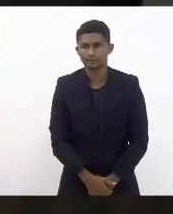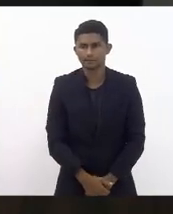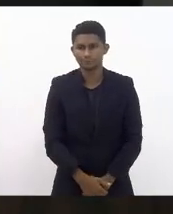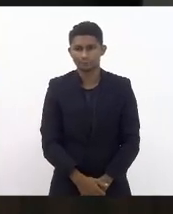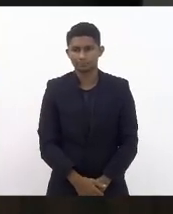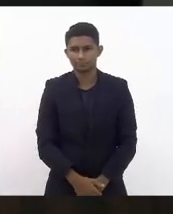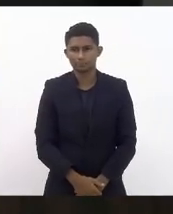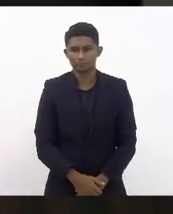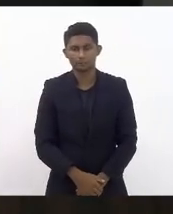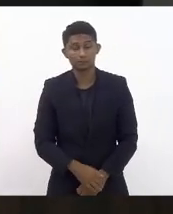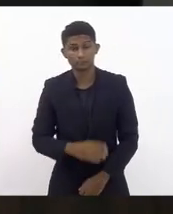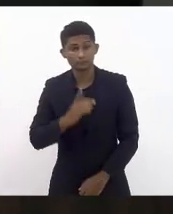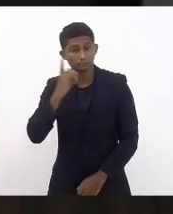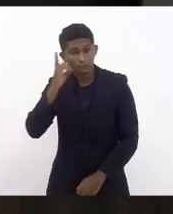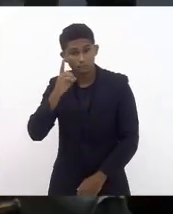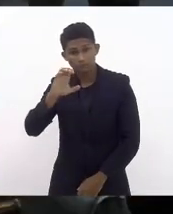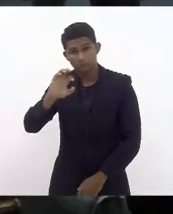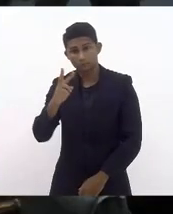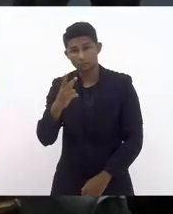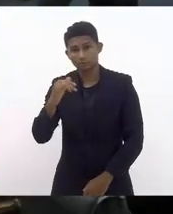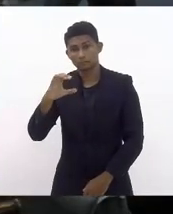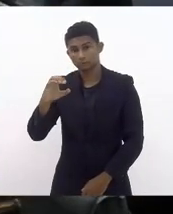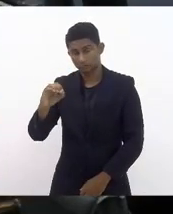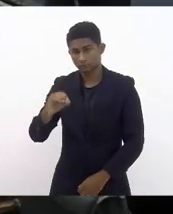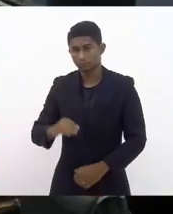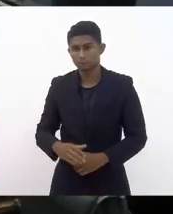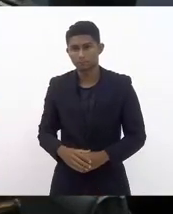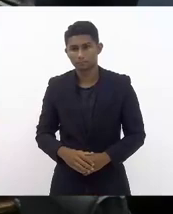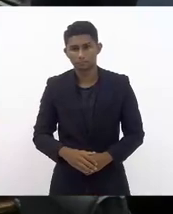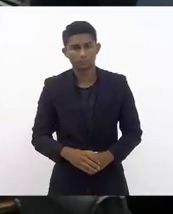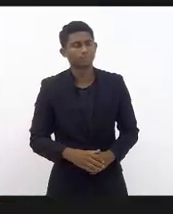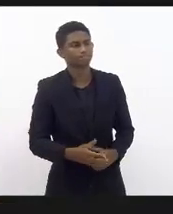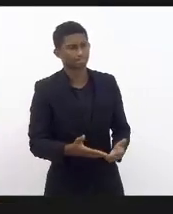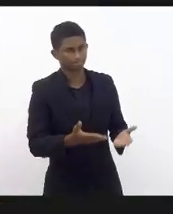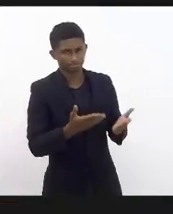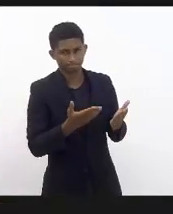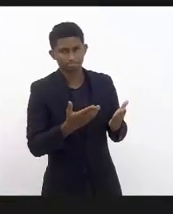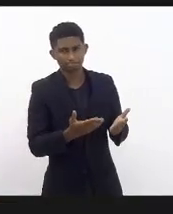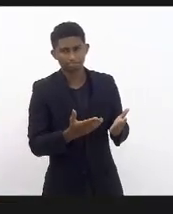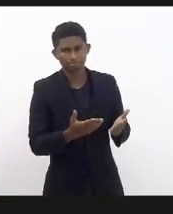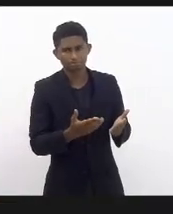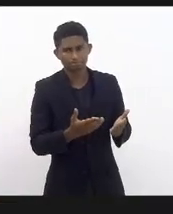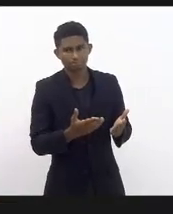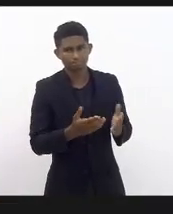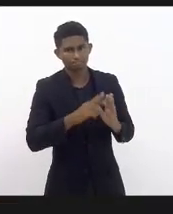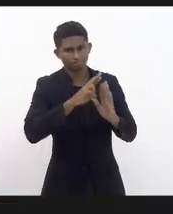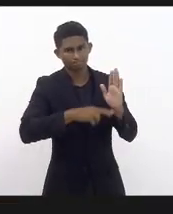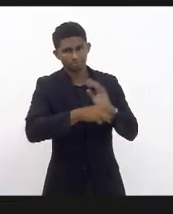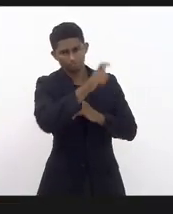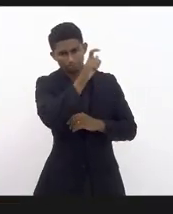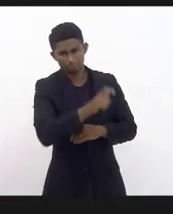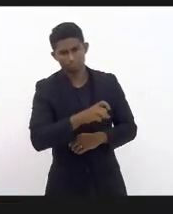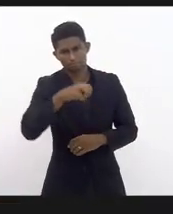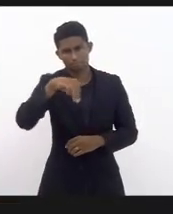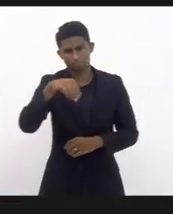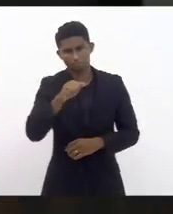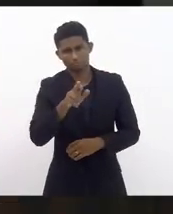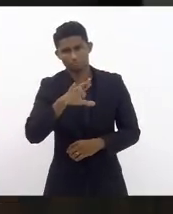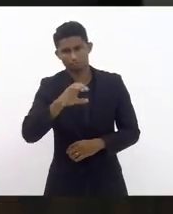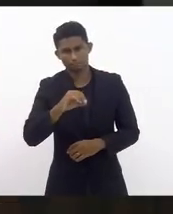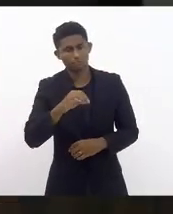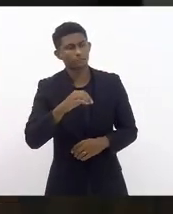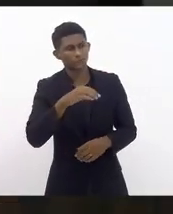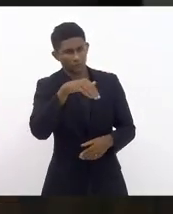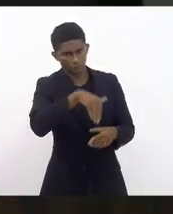Deputado Chico Machado. Senhor presidente, eu acompanho o voto do relator Márcio Pacheco.